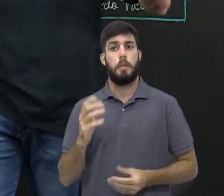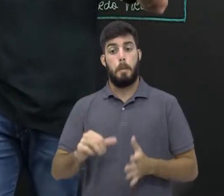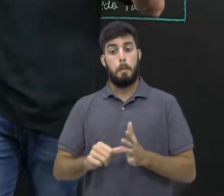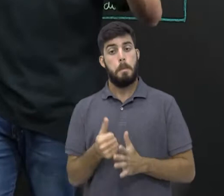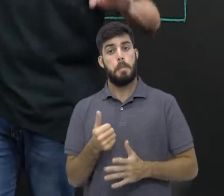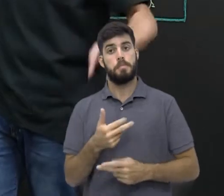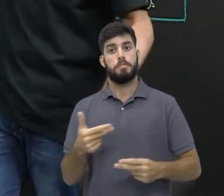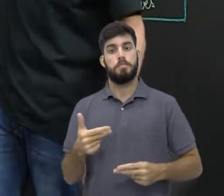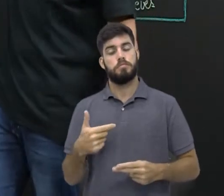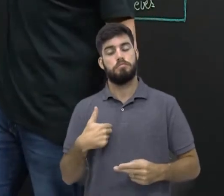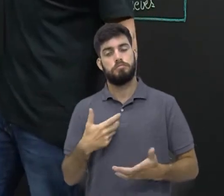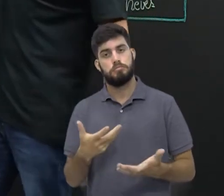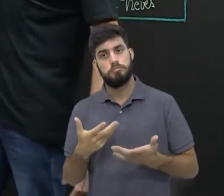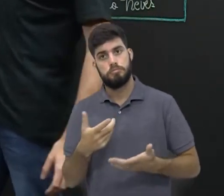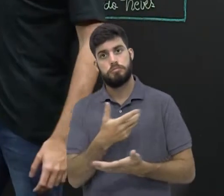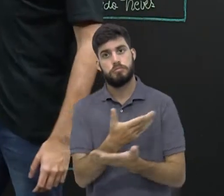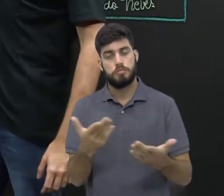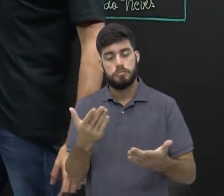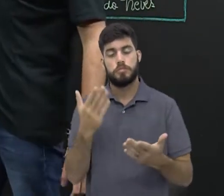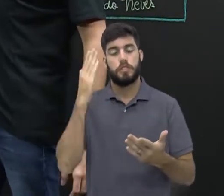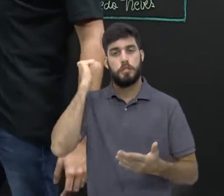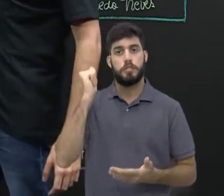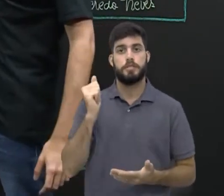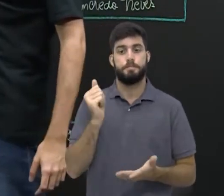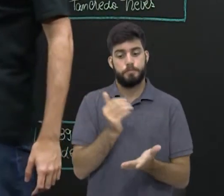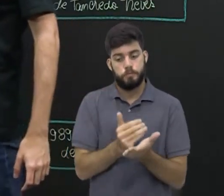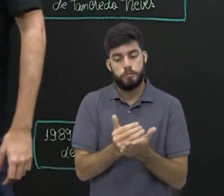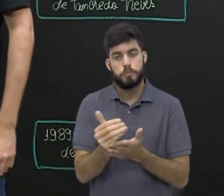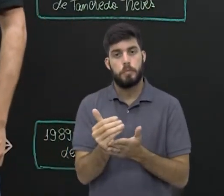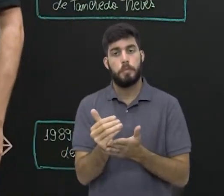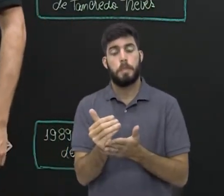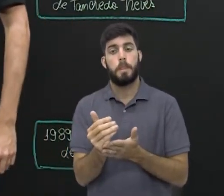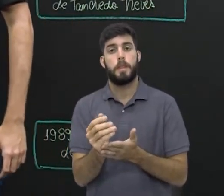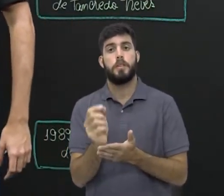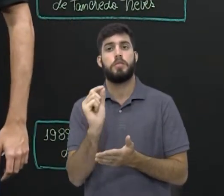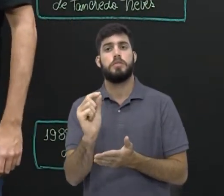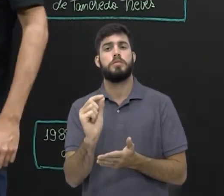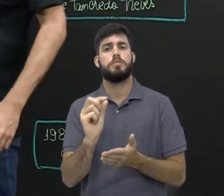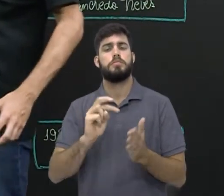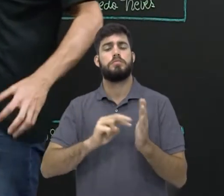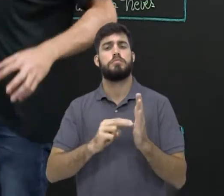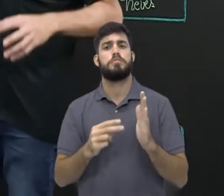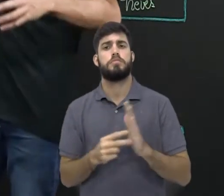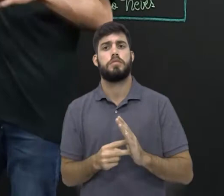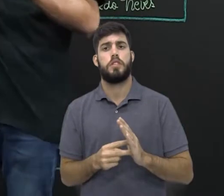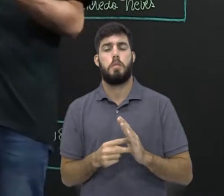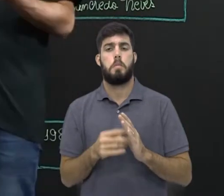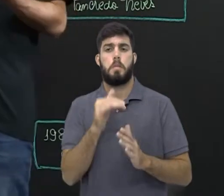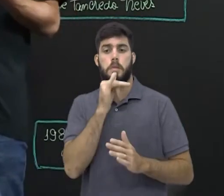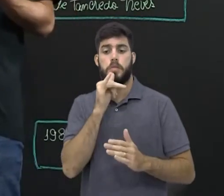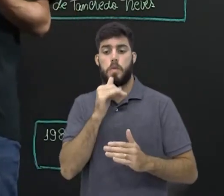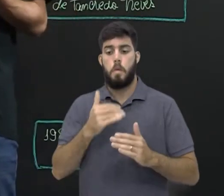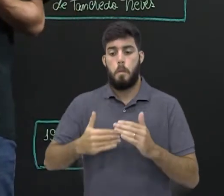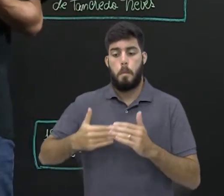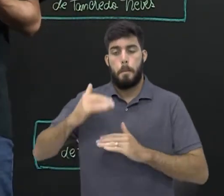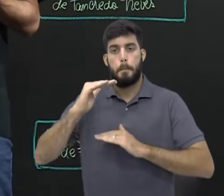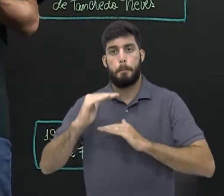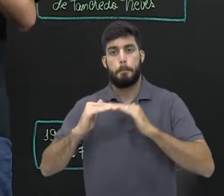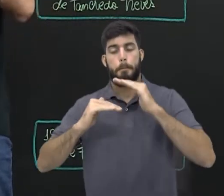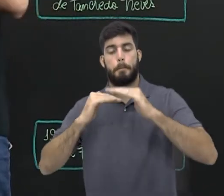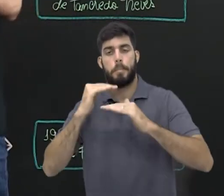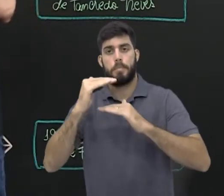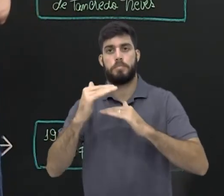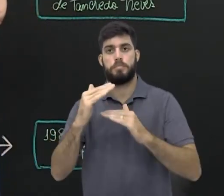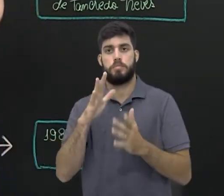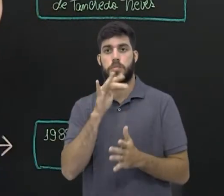gostaria que vocês soubessem logo de início é que a redemocratização no Brasil foi um processo, ou seja, ela não aconteceu